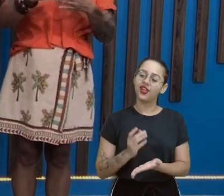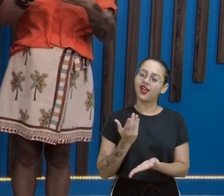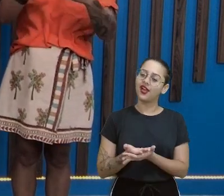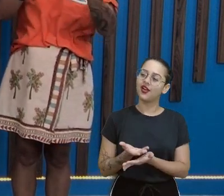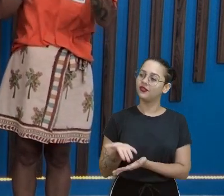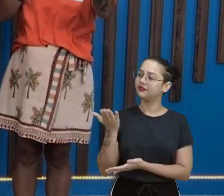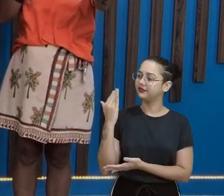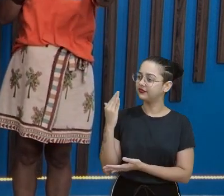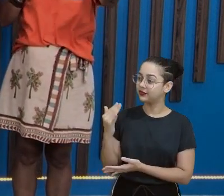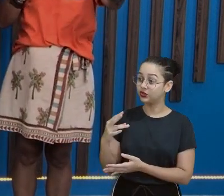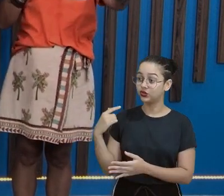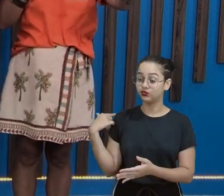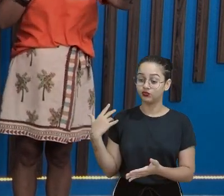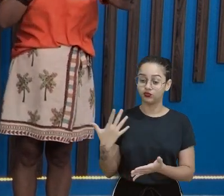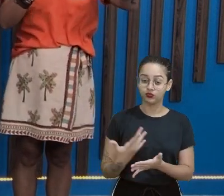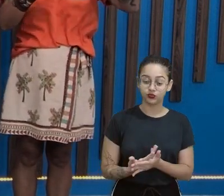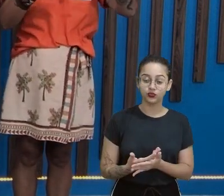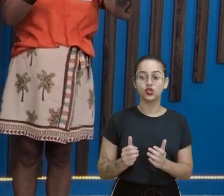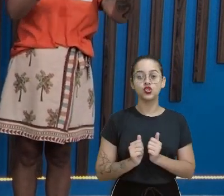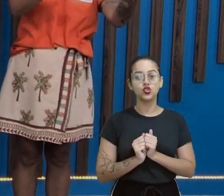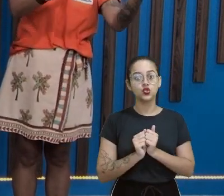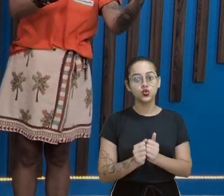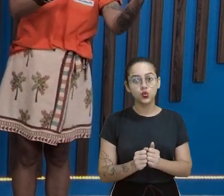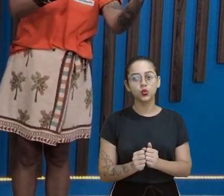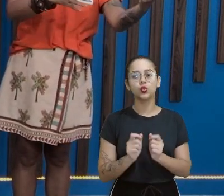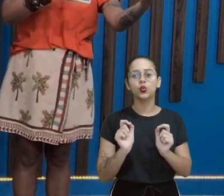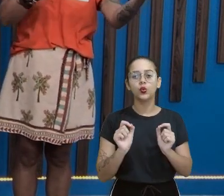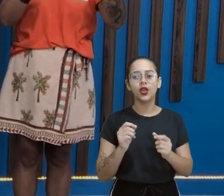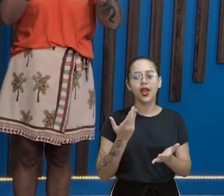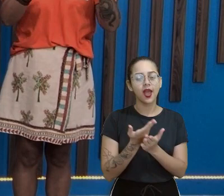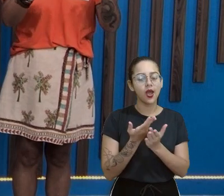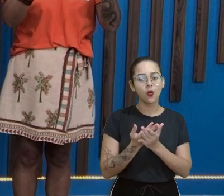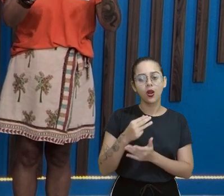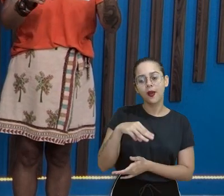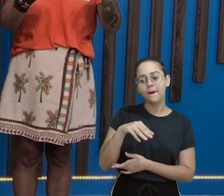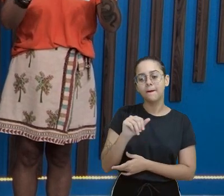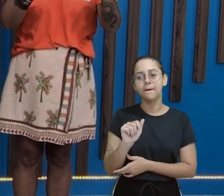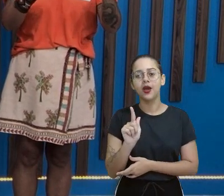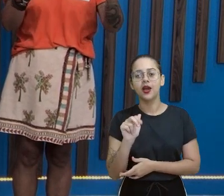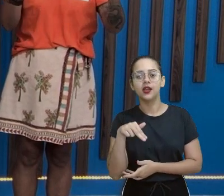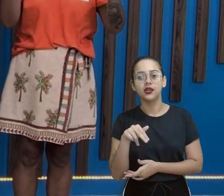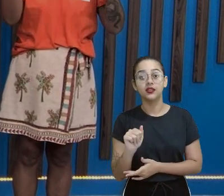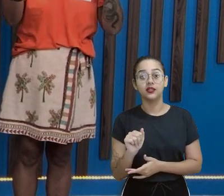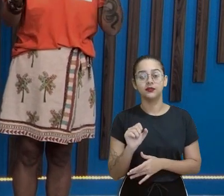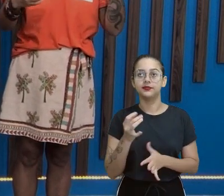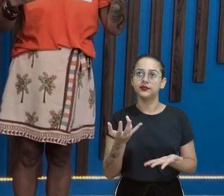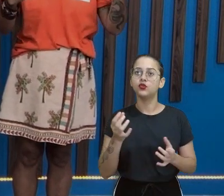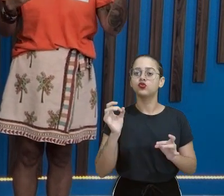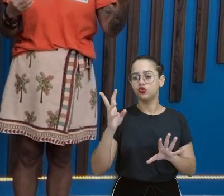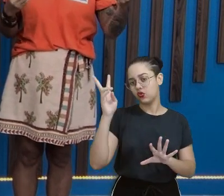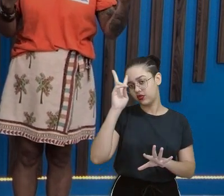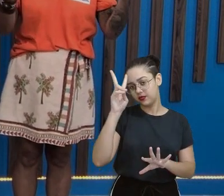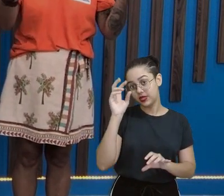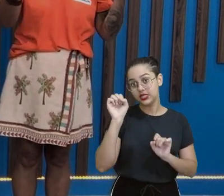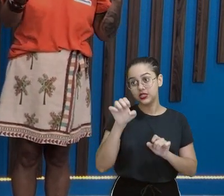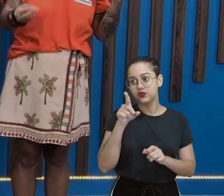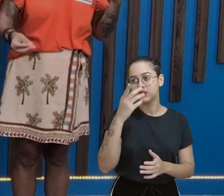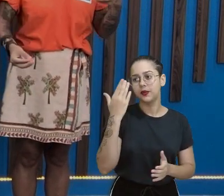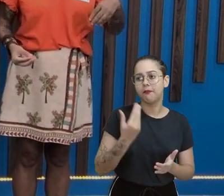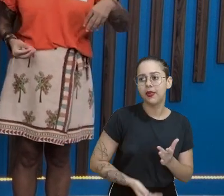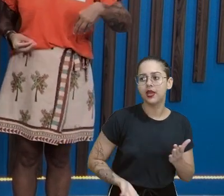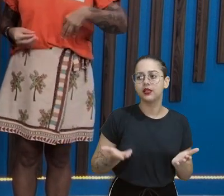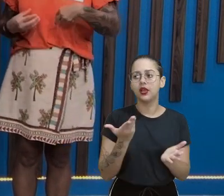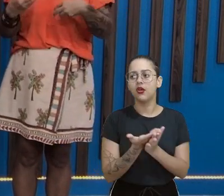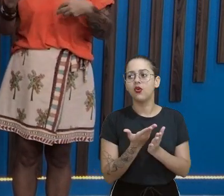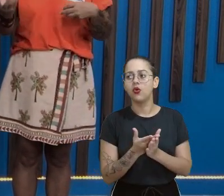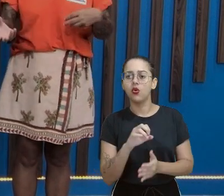até trouxe juntando com a nossa aula magna. Então, gente, só recordando, se por algum motivo você perdeu alguma aula,